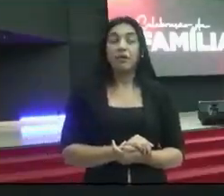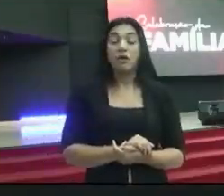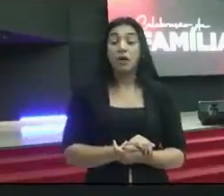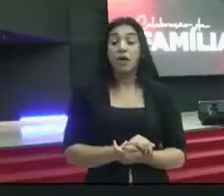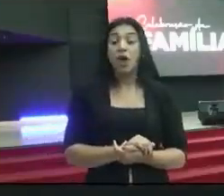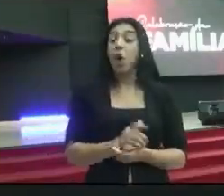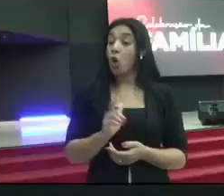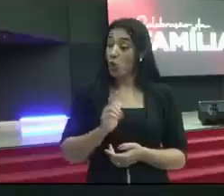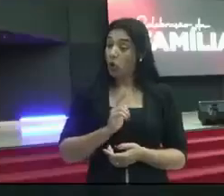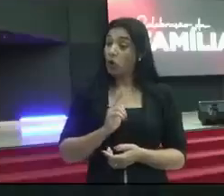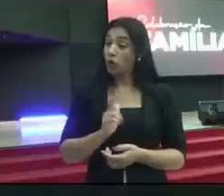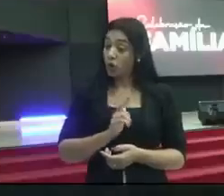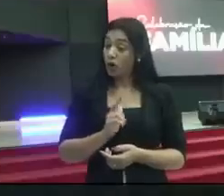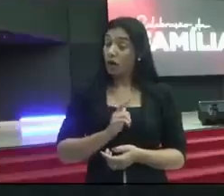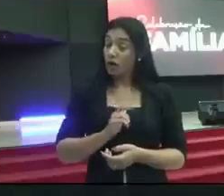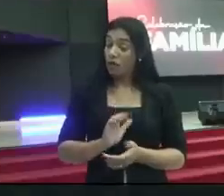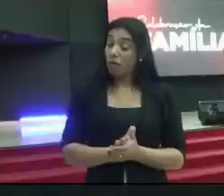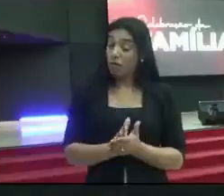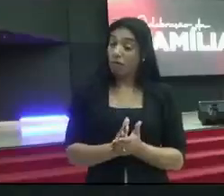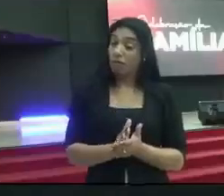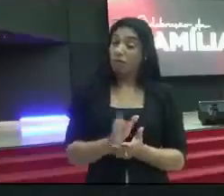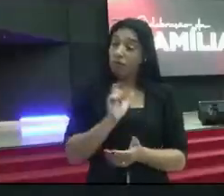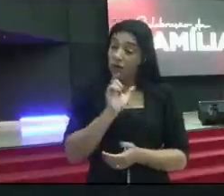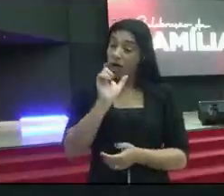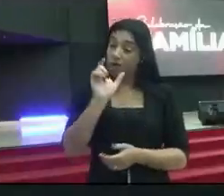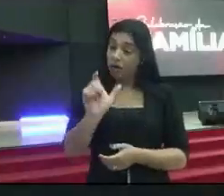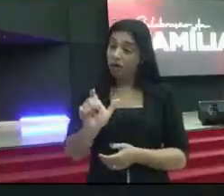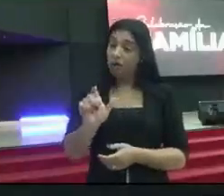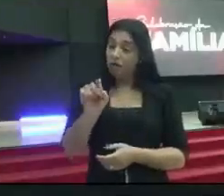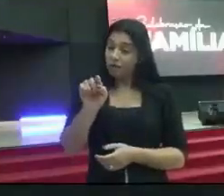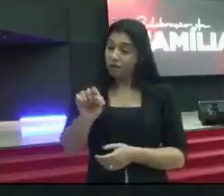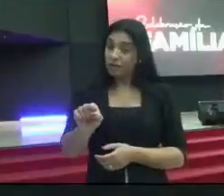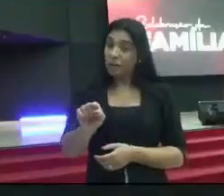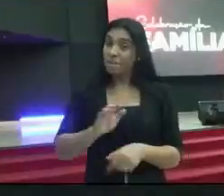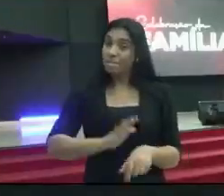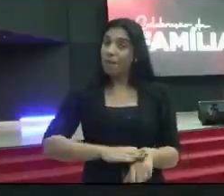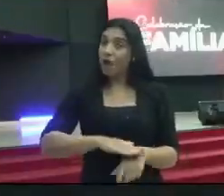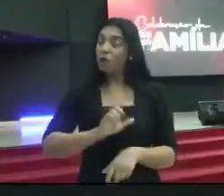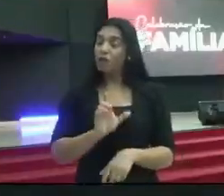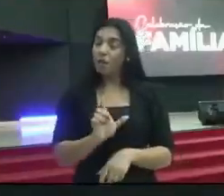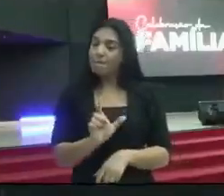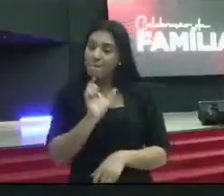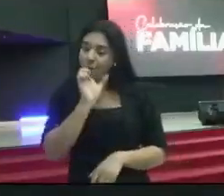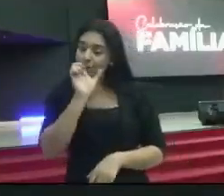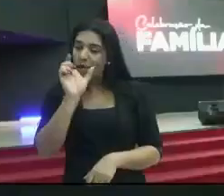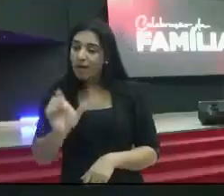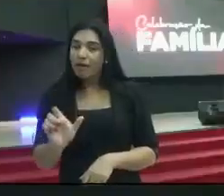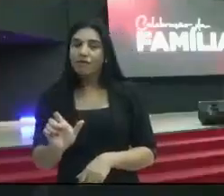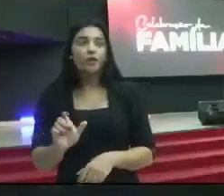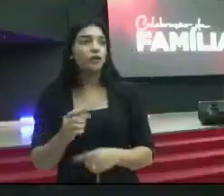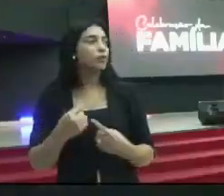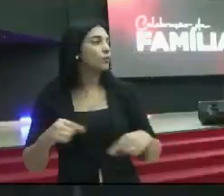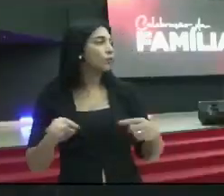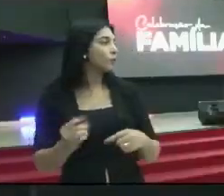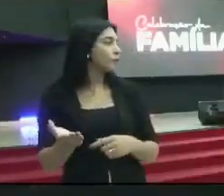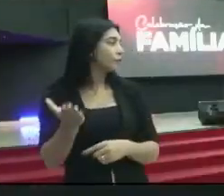E eu tenho uma palavra para você. Mais uma palavra para você. O louvor pode